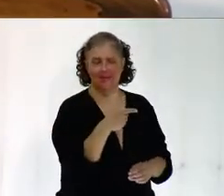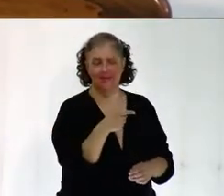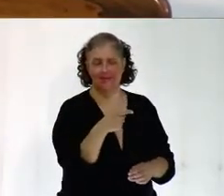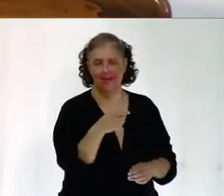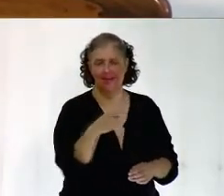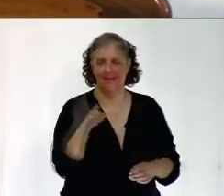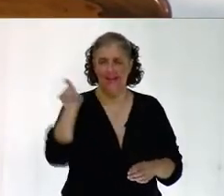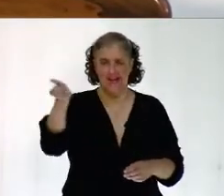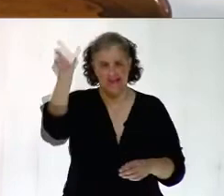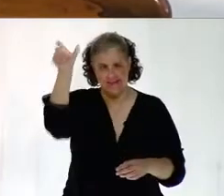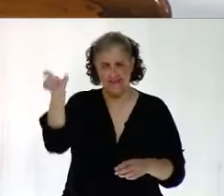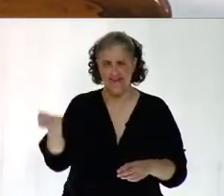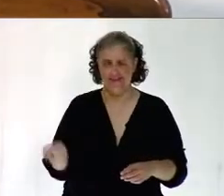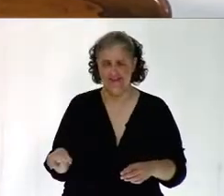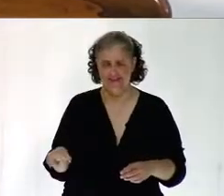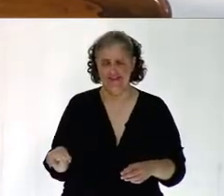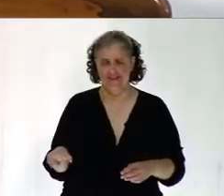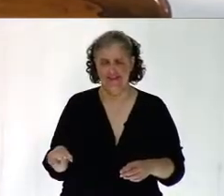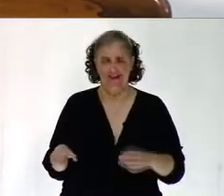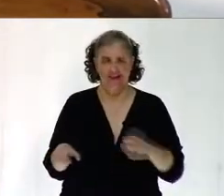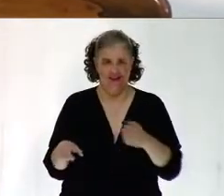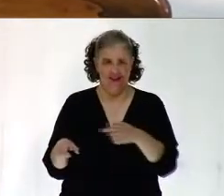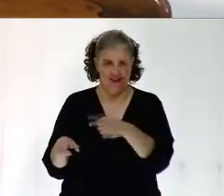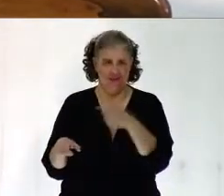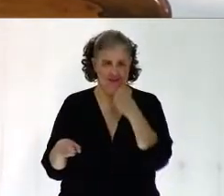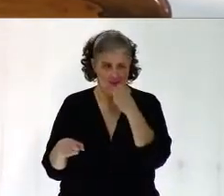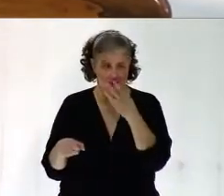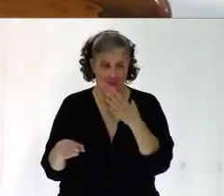ou pelo menos propor